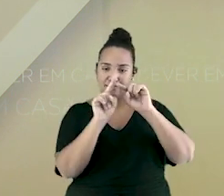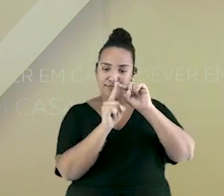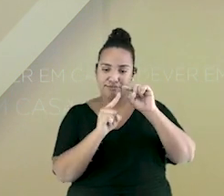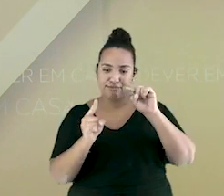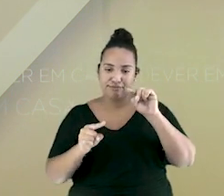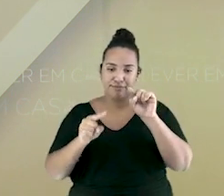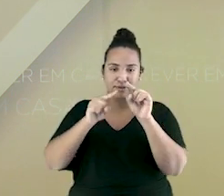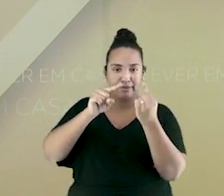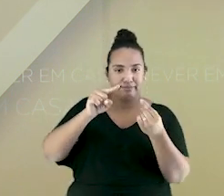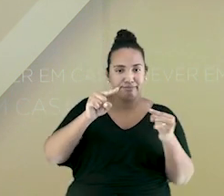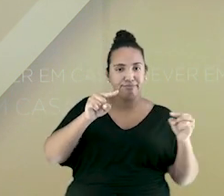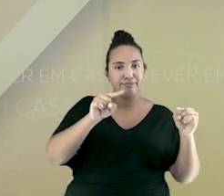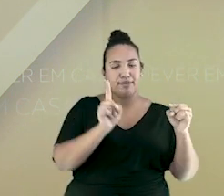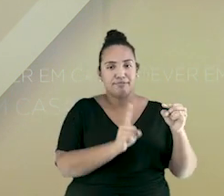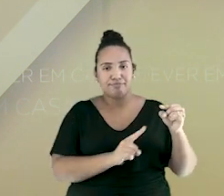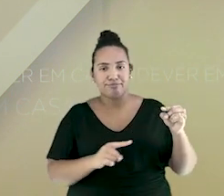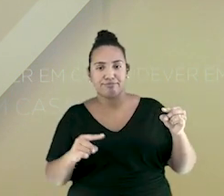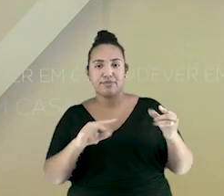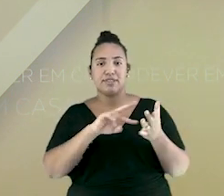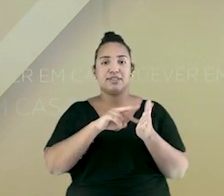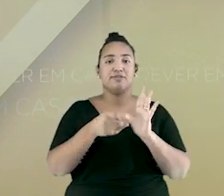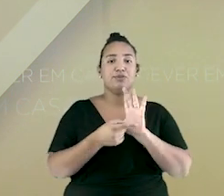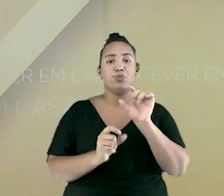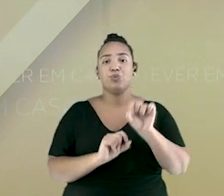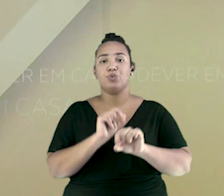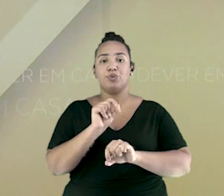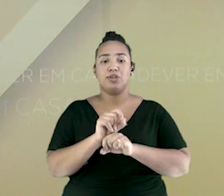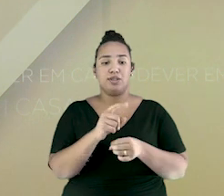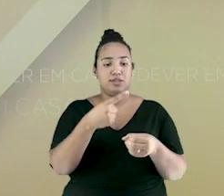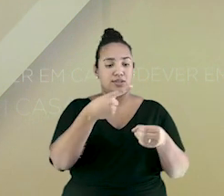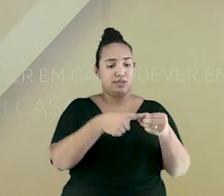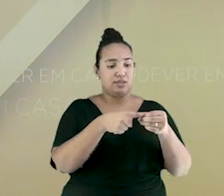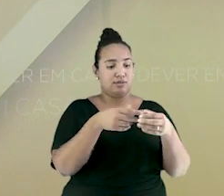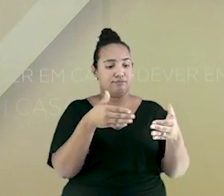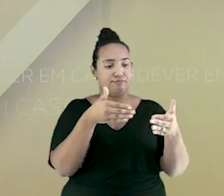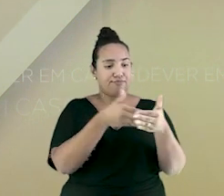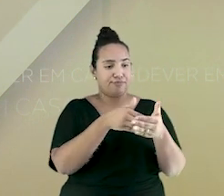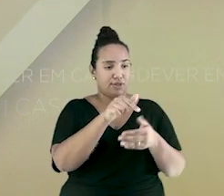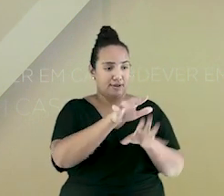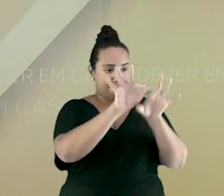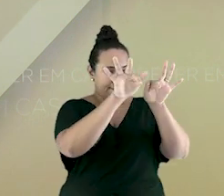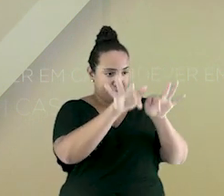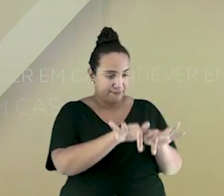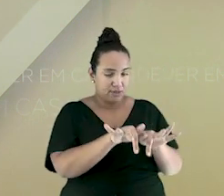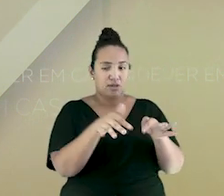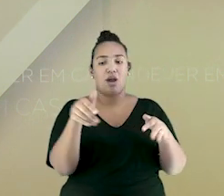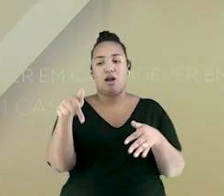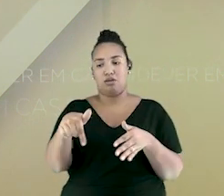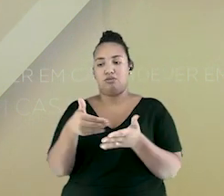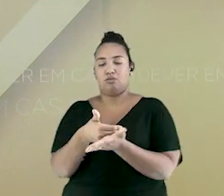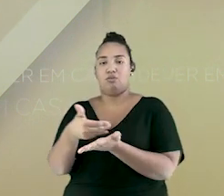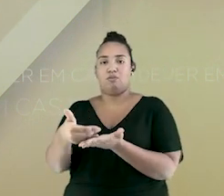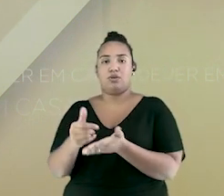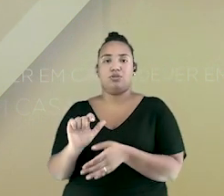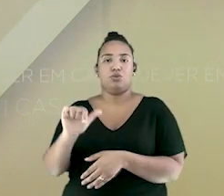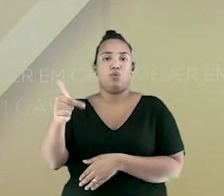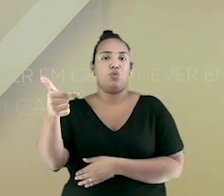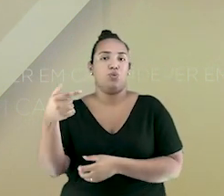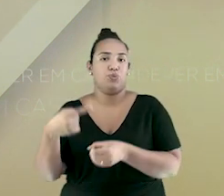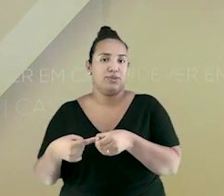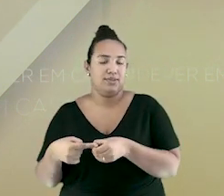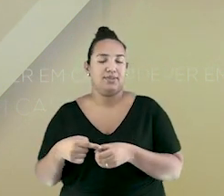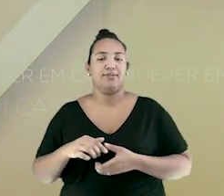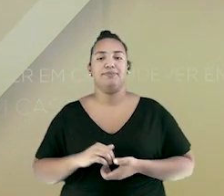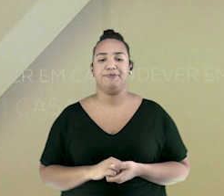traçados. Os traçados indicam o limite entre os municípios, ou seja, quando termina um e